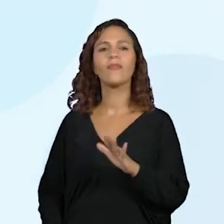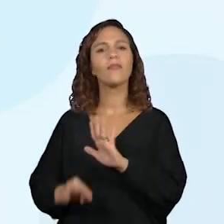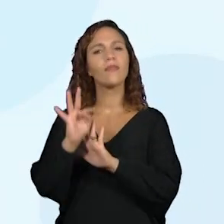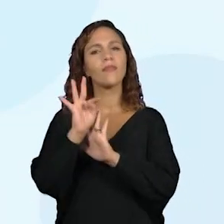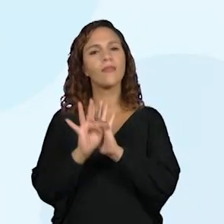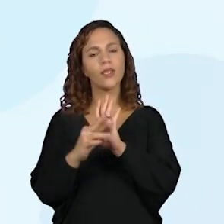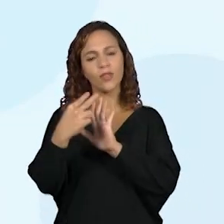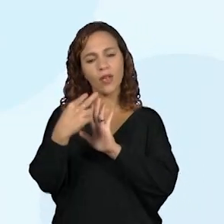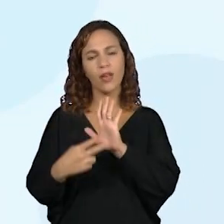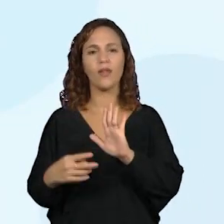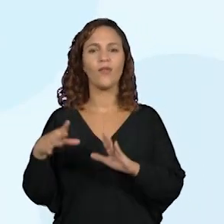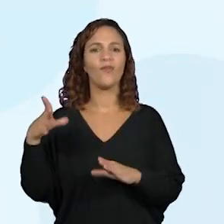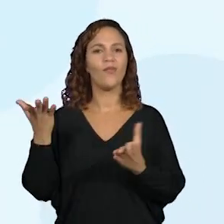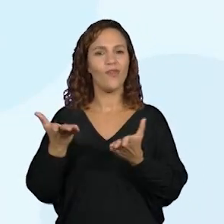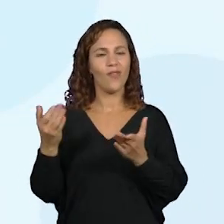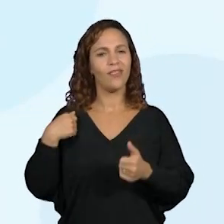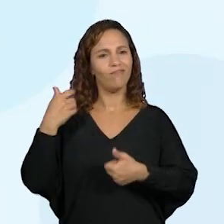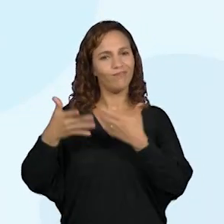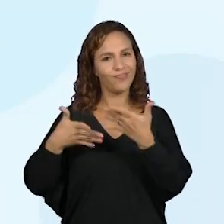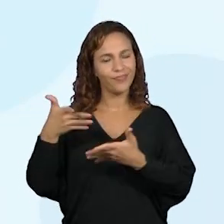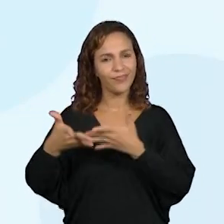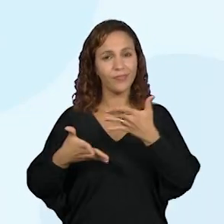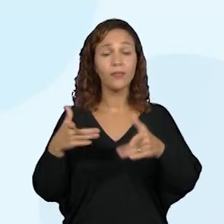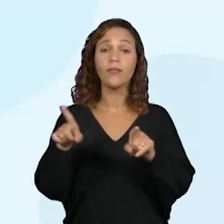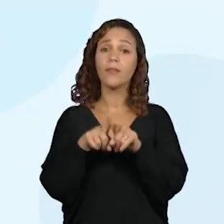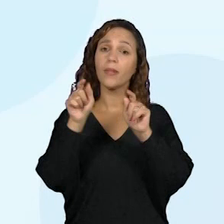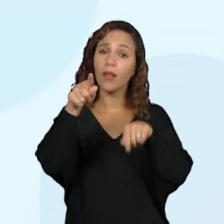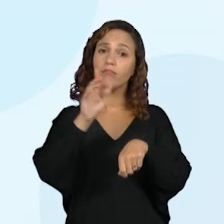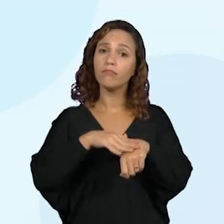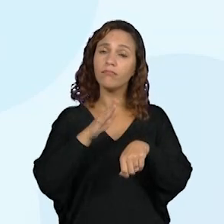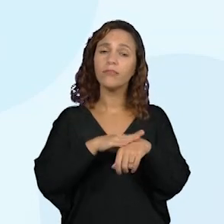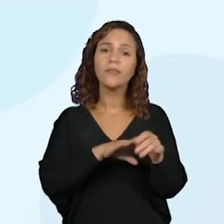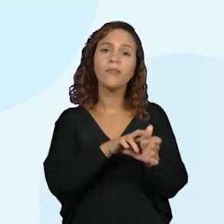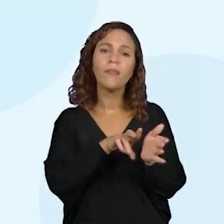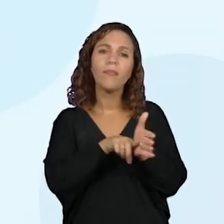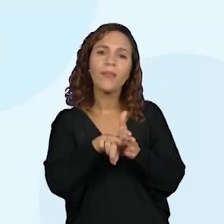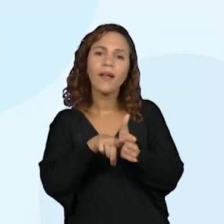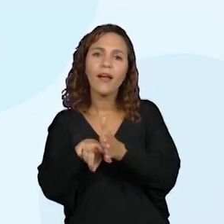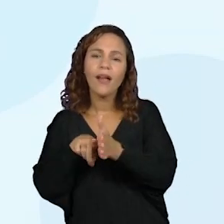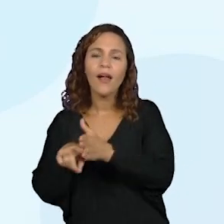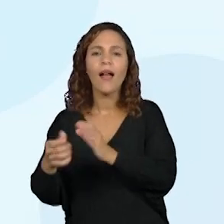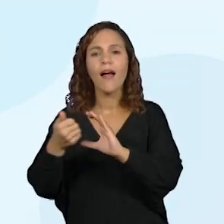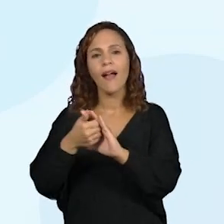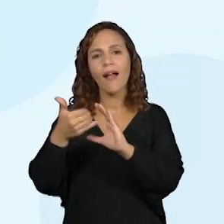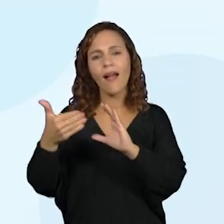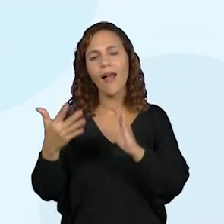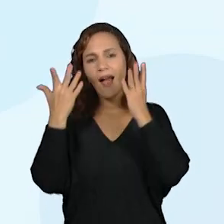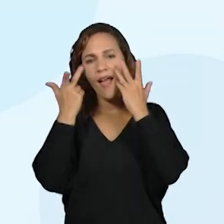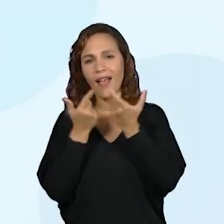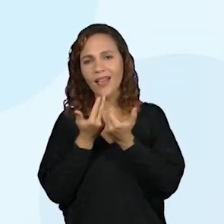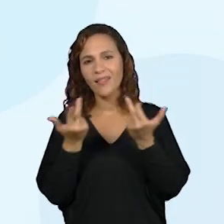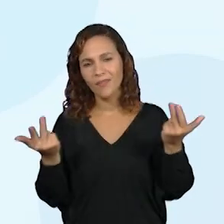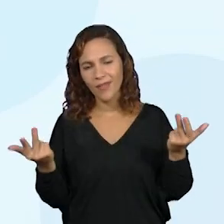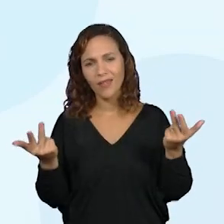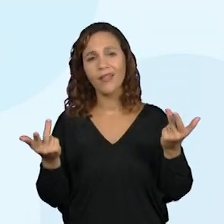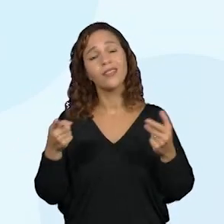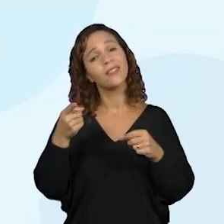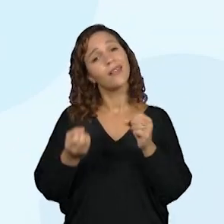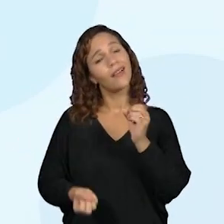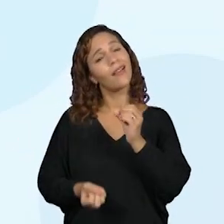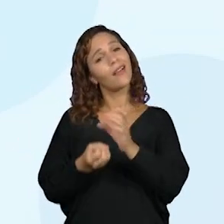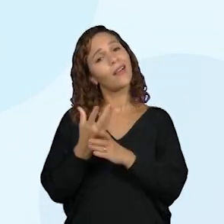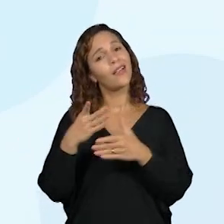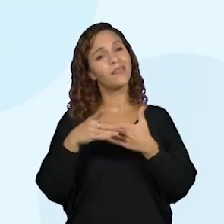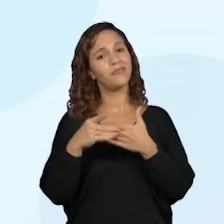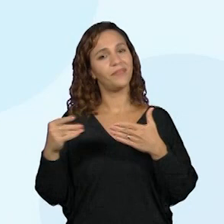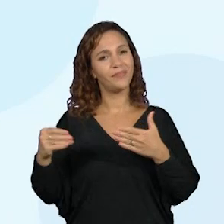lido na aula depois vocês também podem pesquisar sobre as características de outros animais e produzir uma ficha